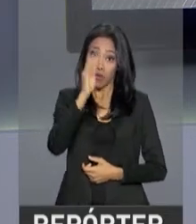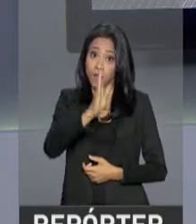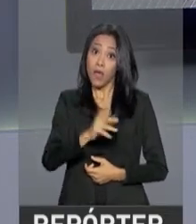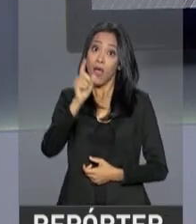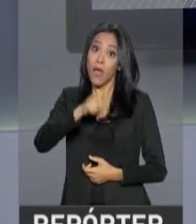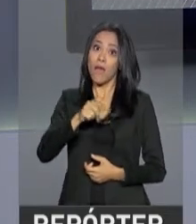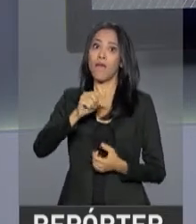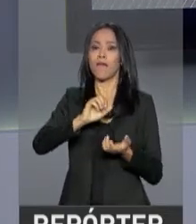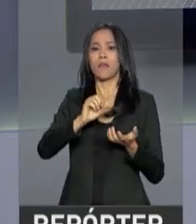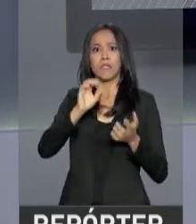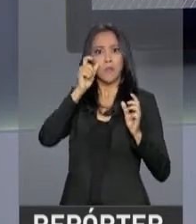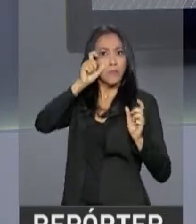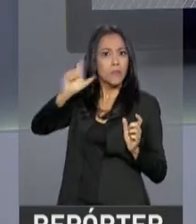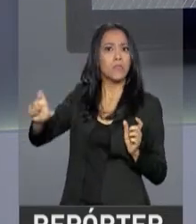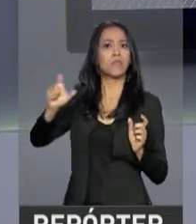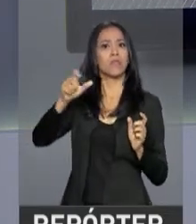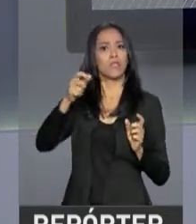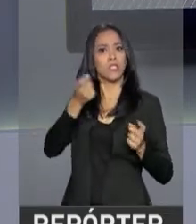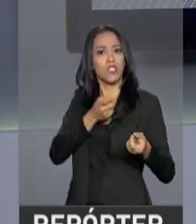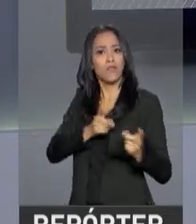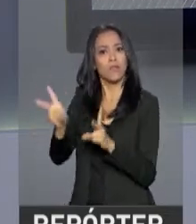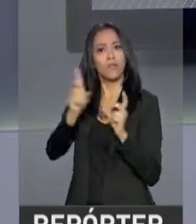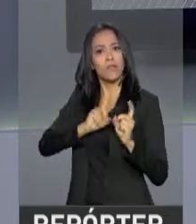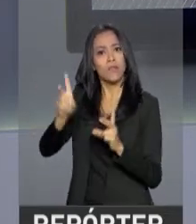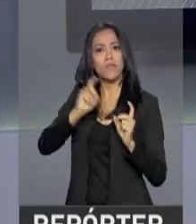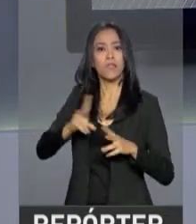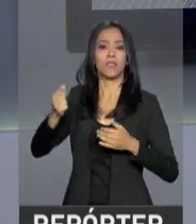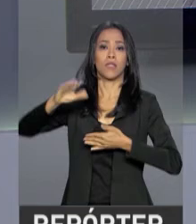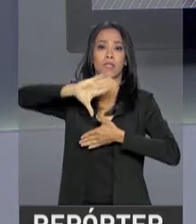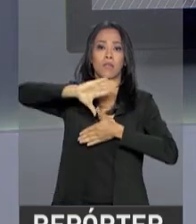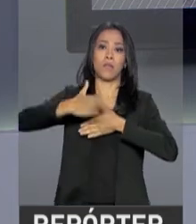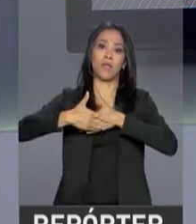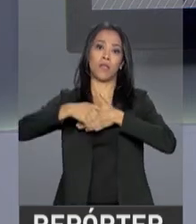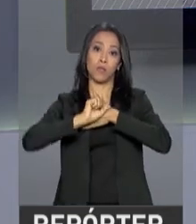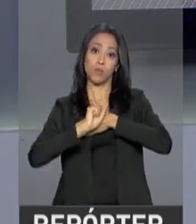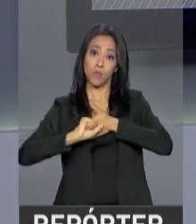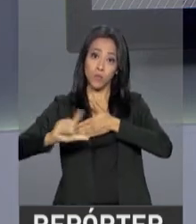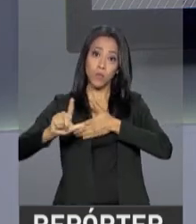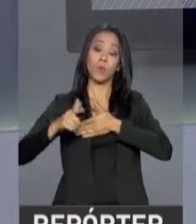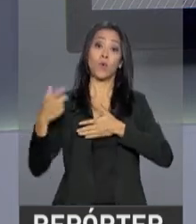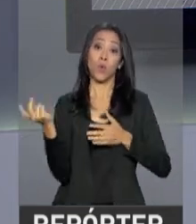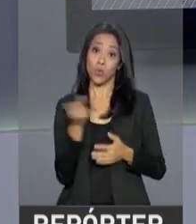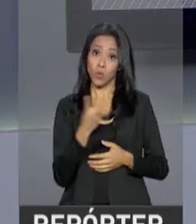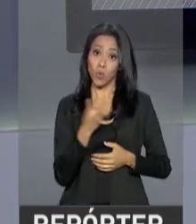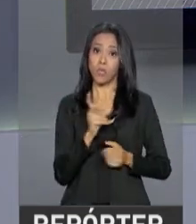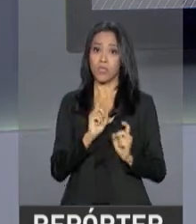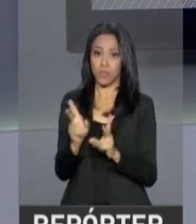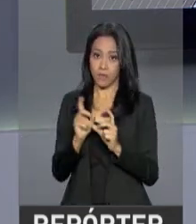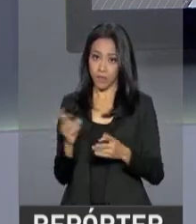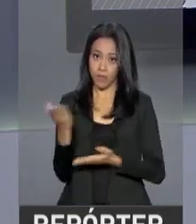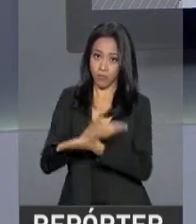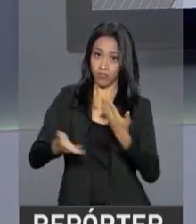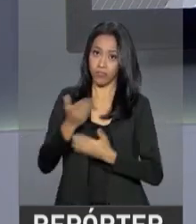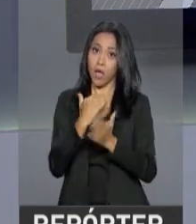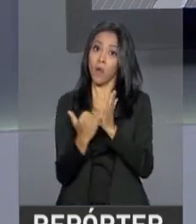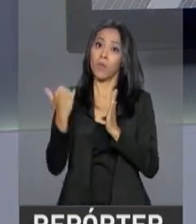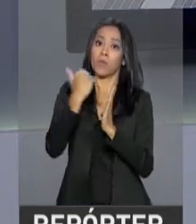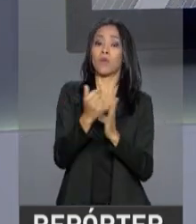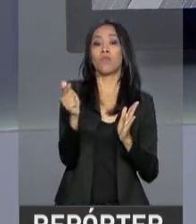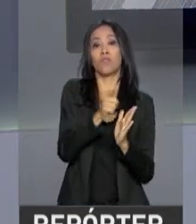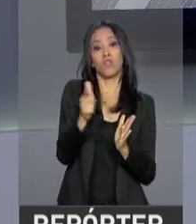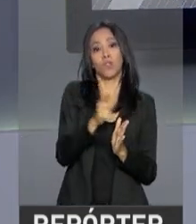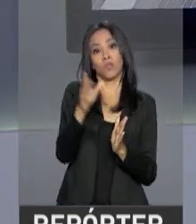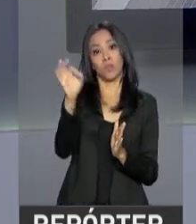exterior e o principal parceiro comercial do chile na américa do sul o comércio bilateral entre os dois países cresceu 22%